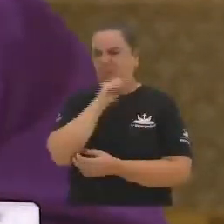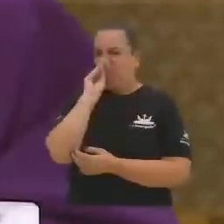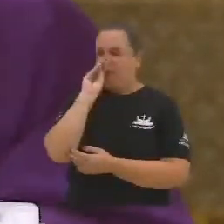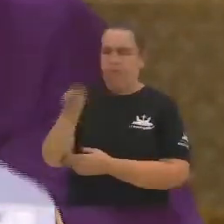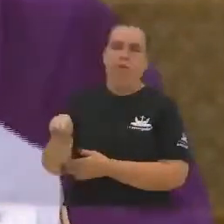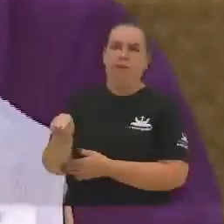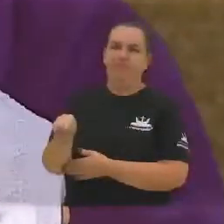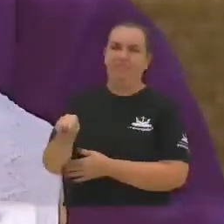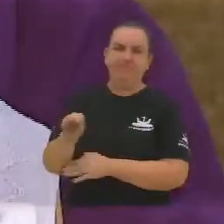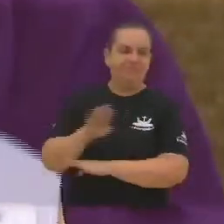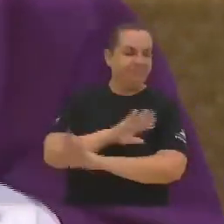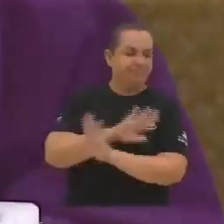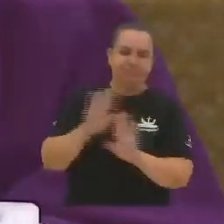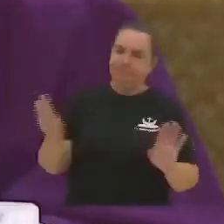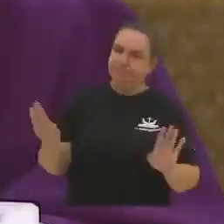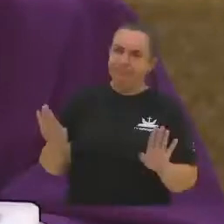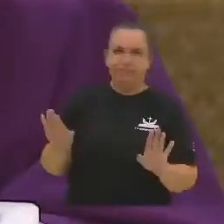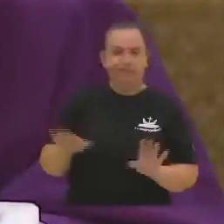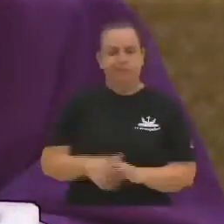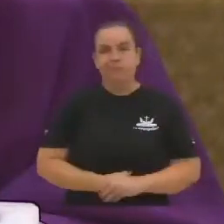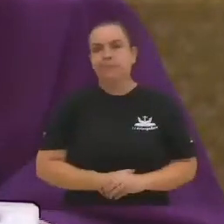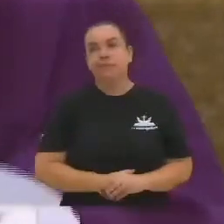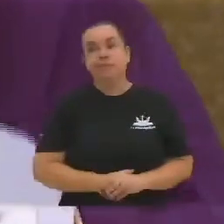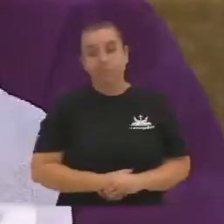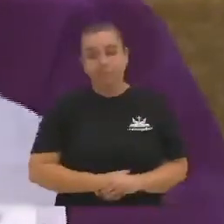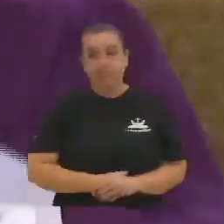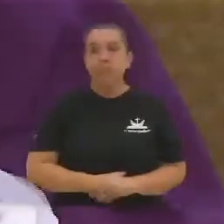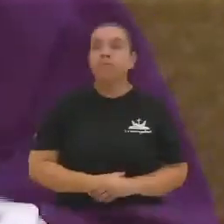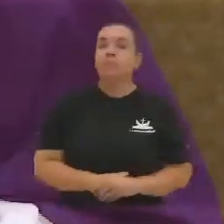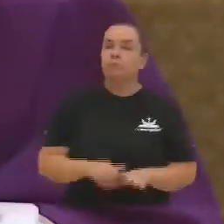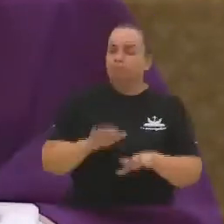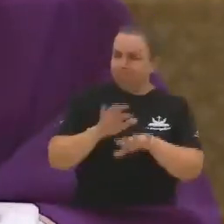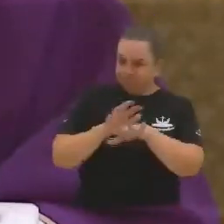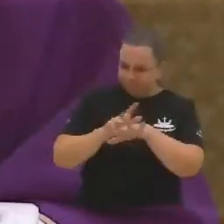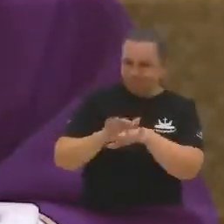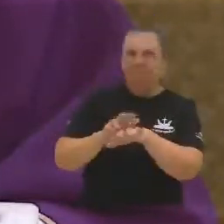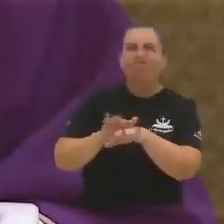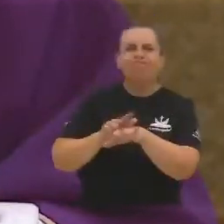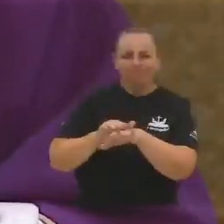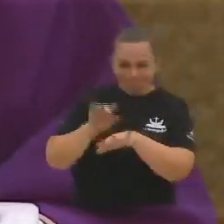maltratados, rejeitados, feridos,